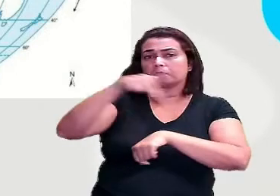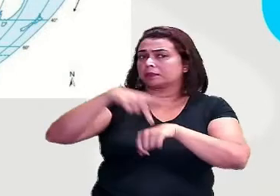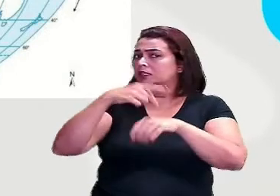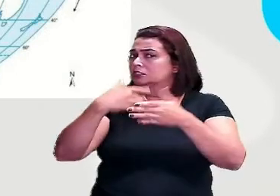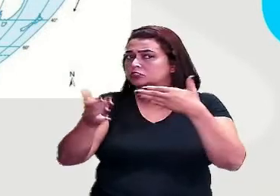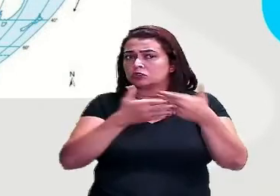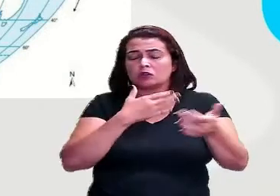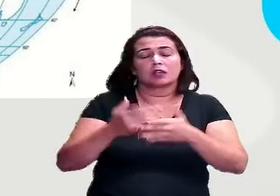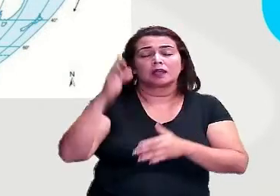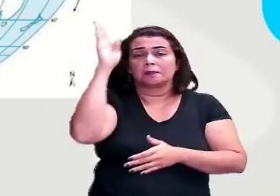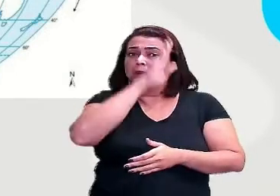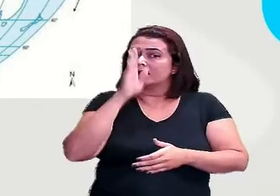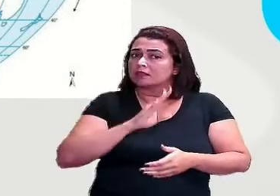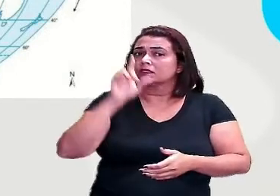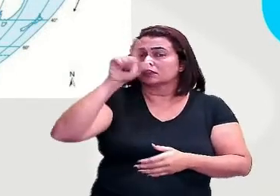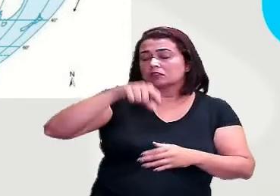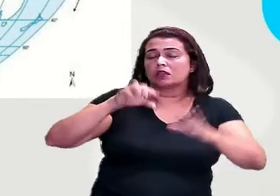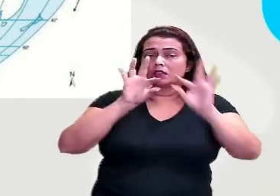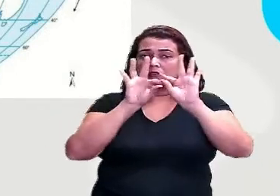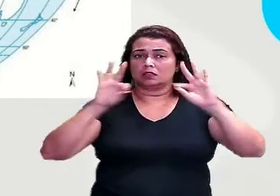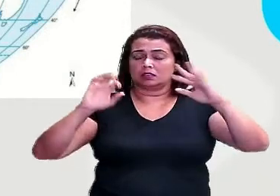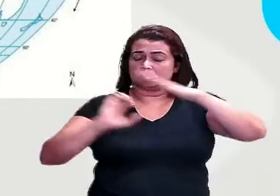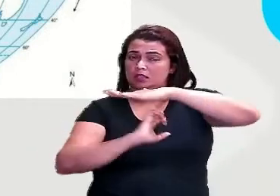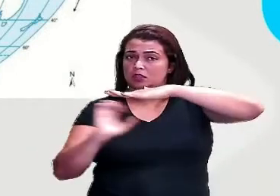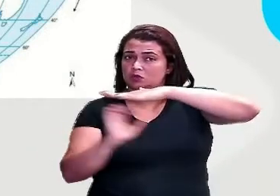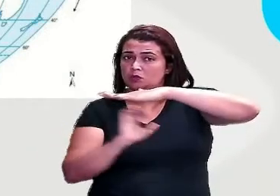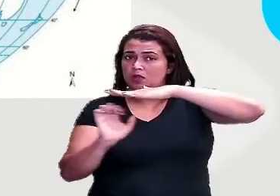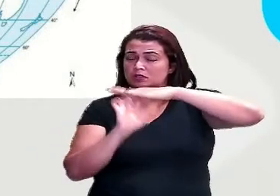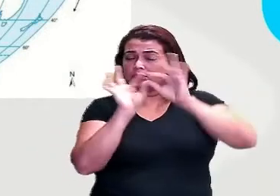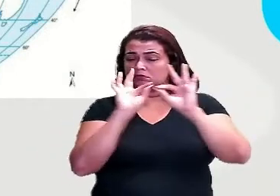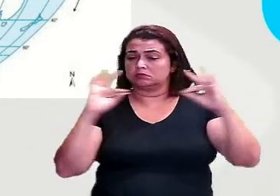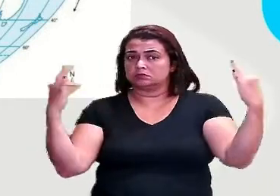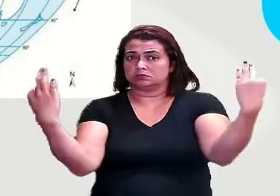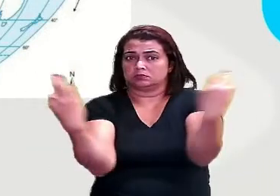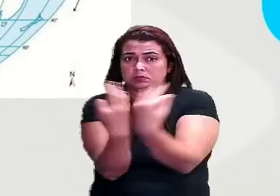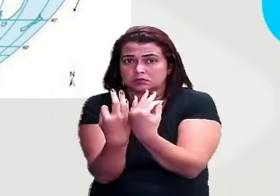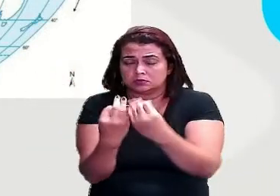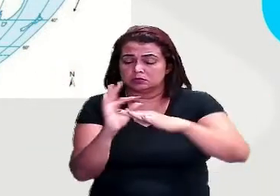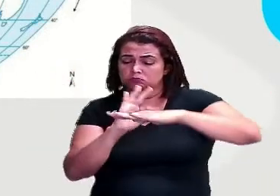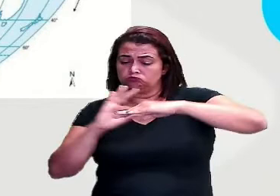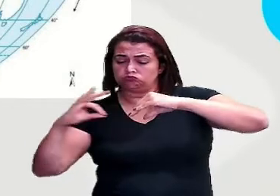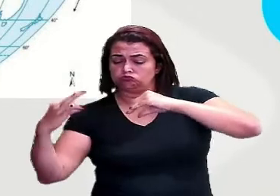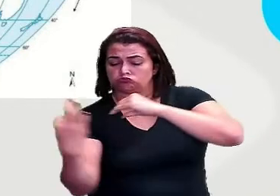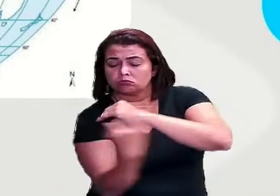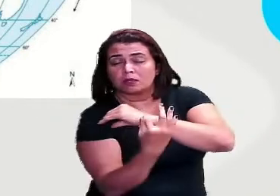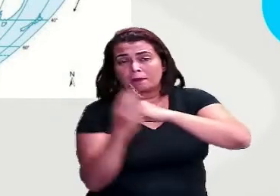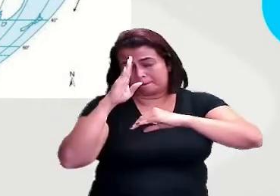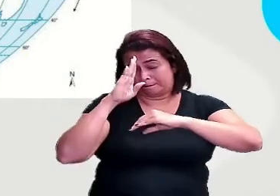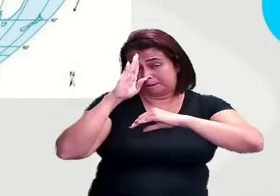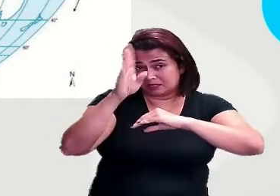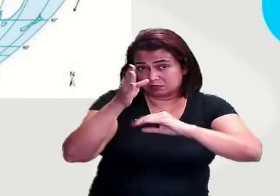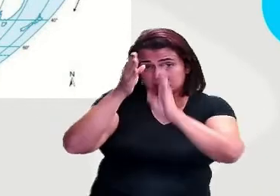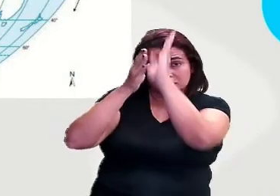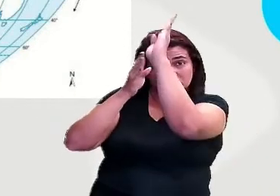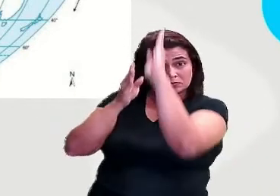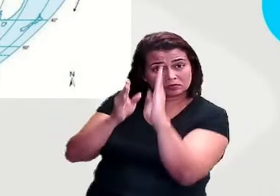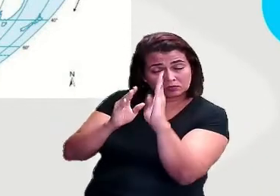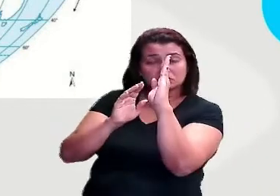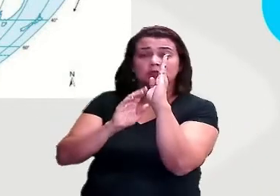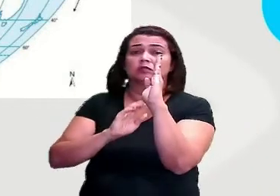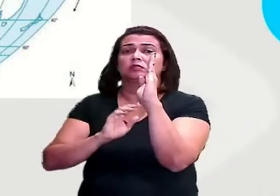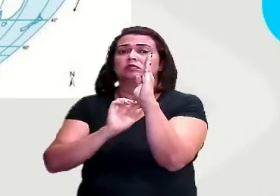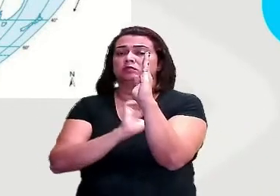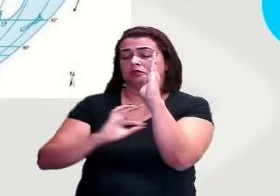por referência a linha do Equador ou meridiano de Greenwich para localizar em relação